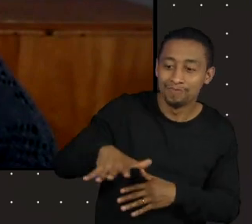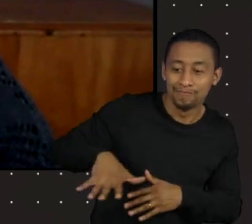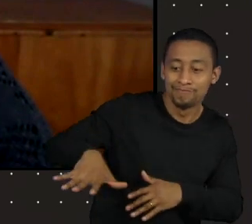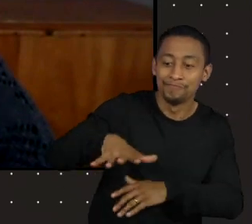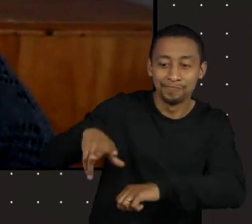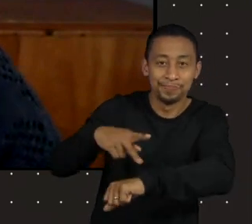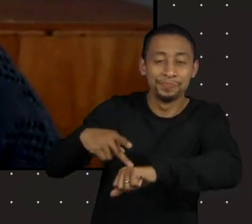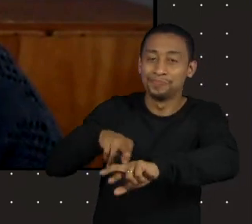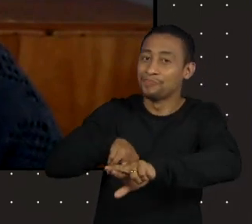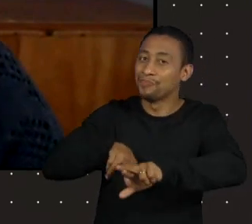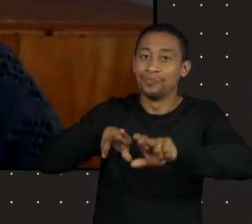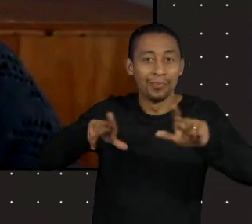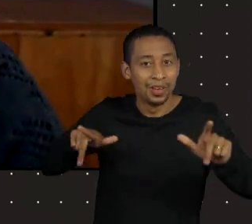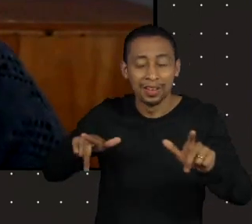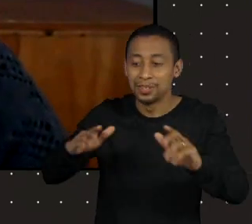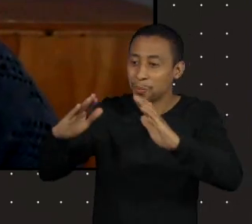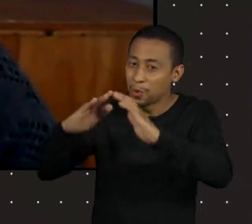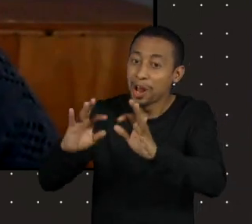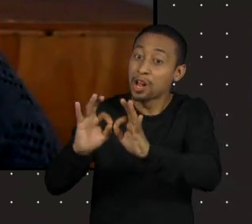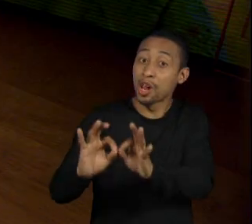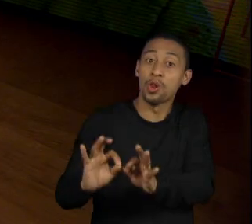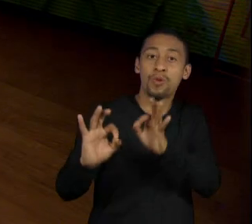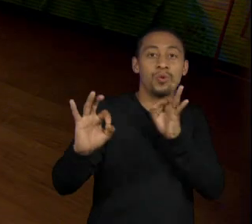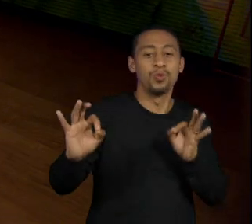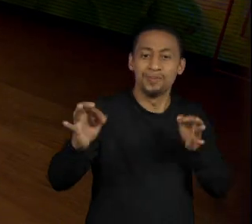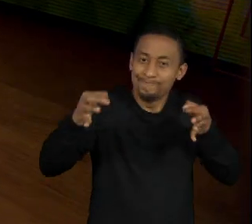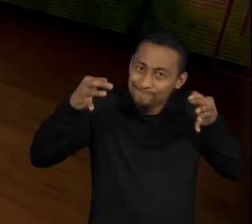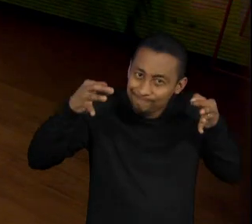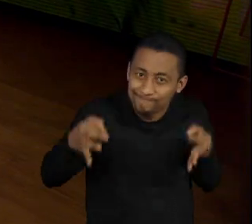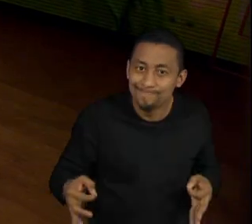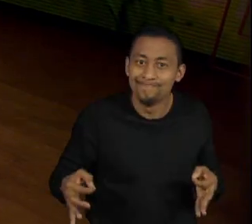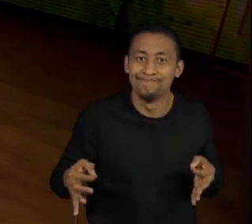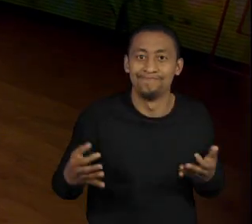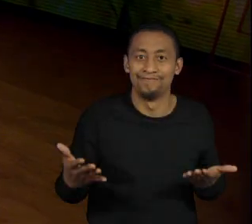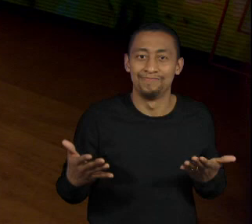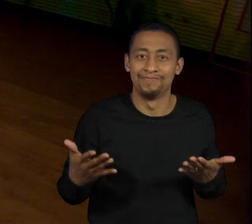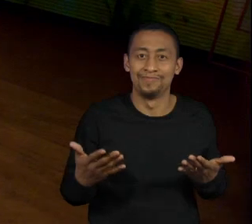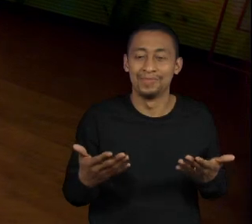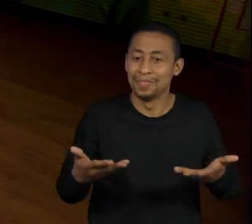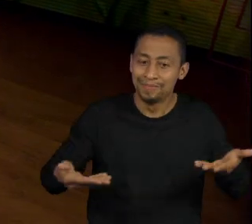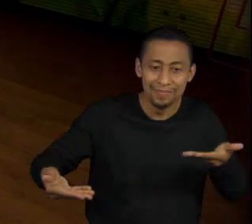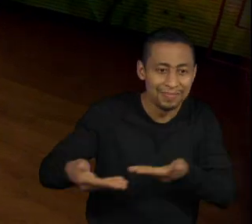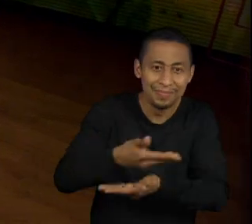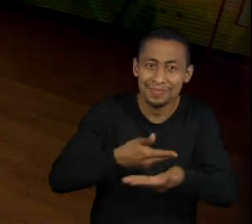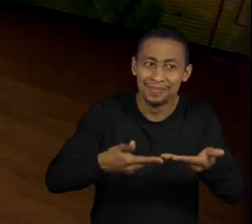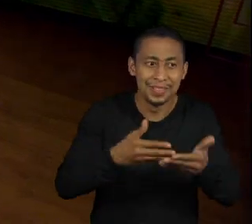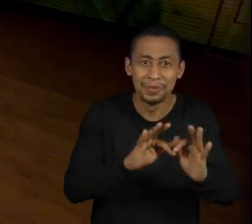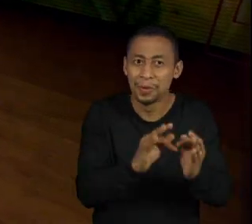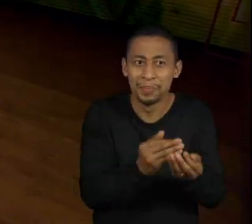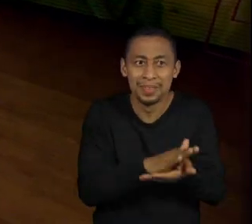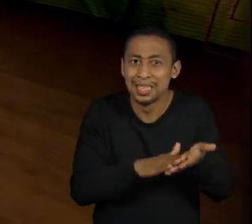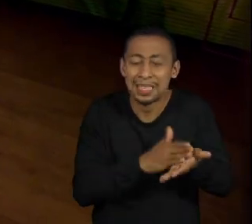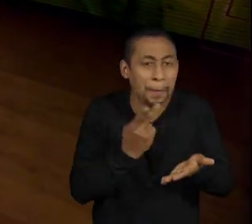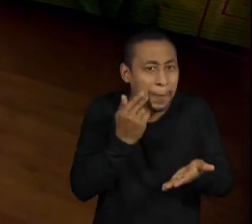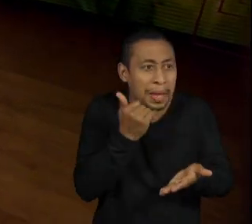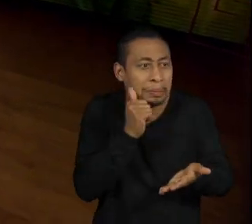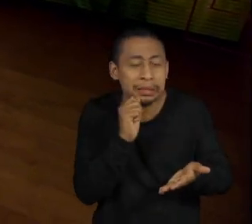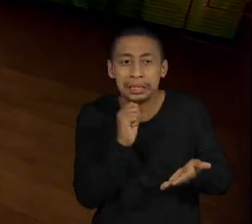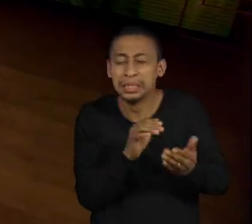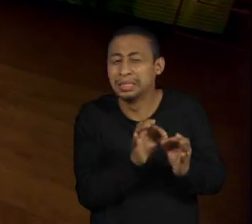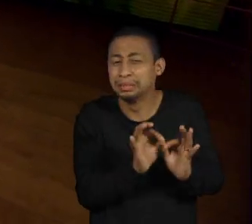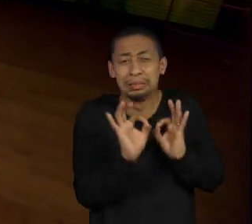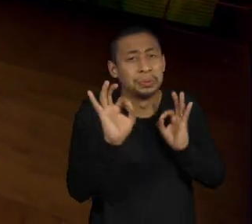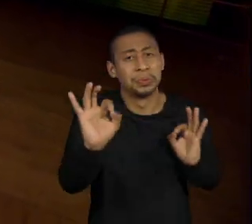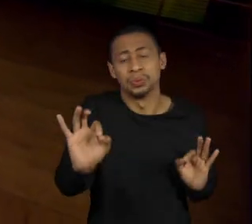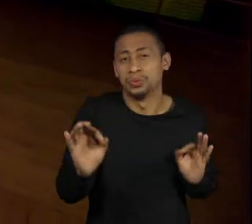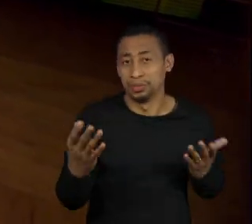morar realmente longe, né, assim, sem ficar próxima e sem ver meus pais com mais frequência.